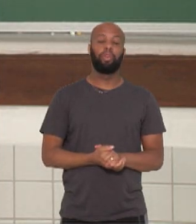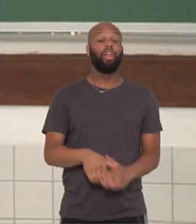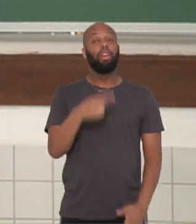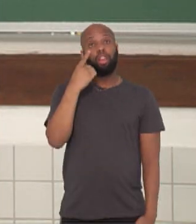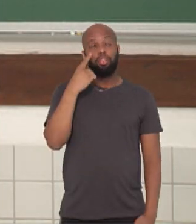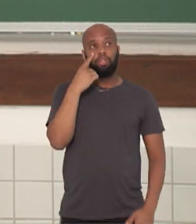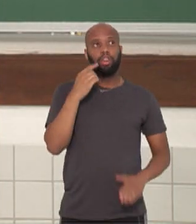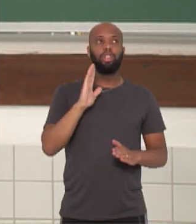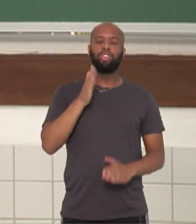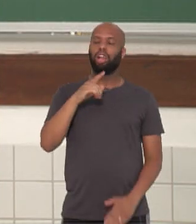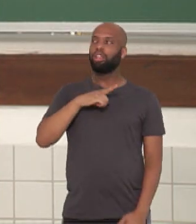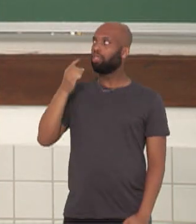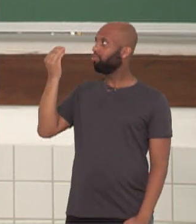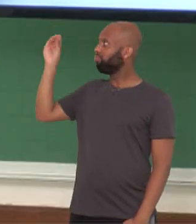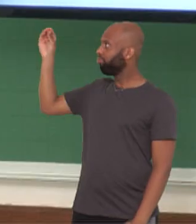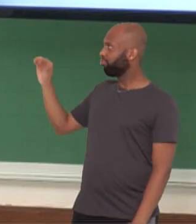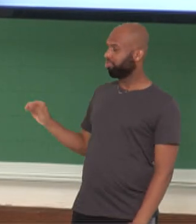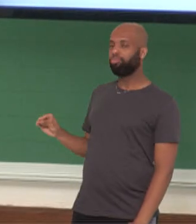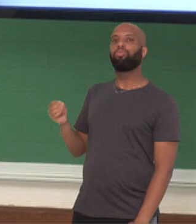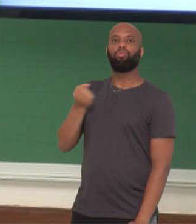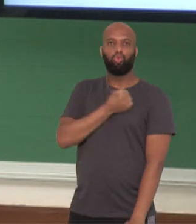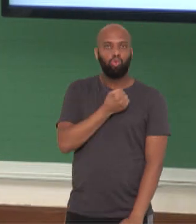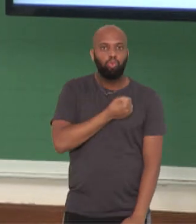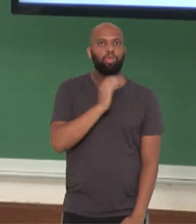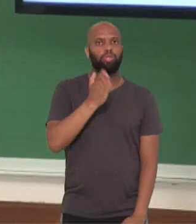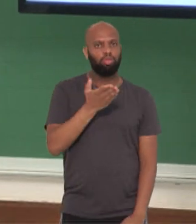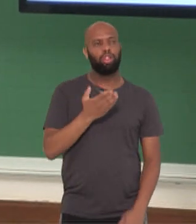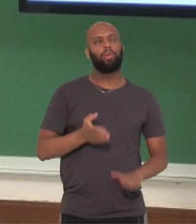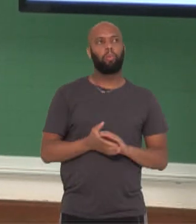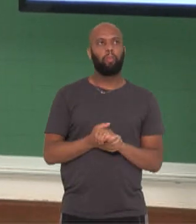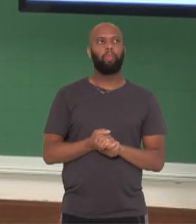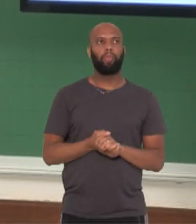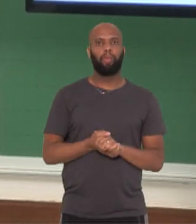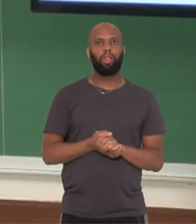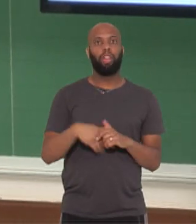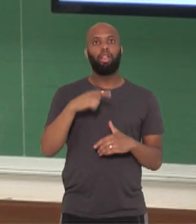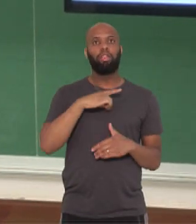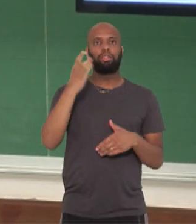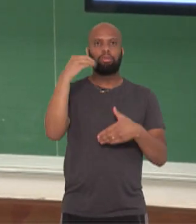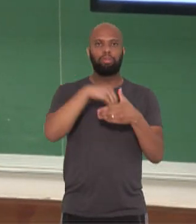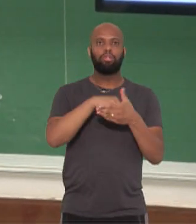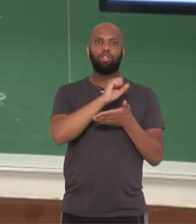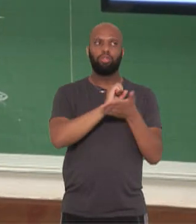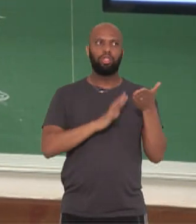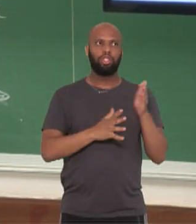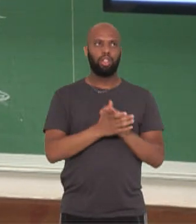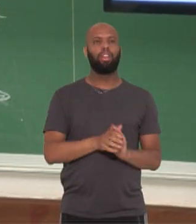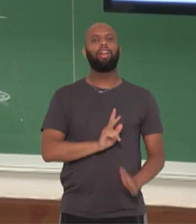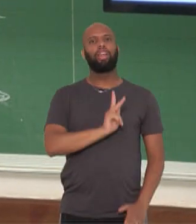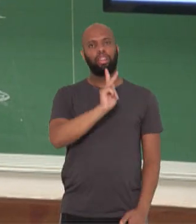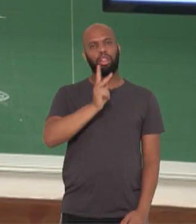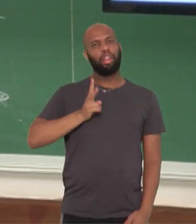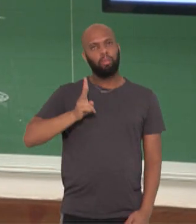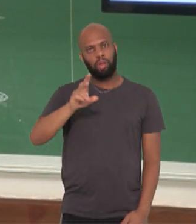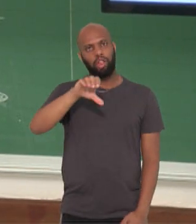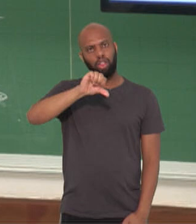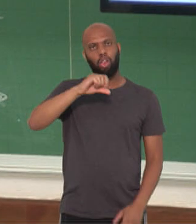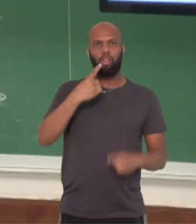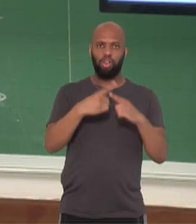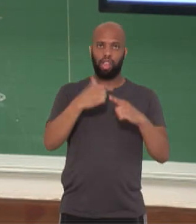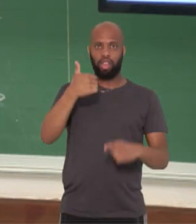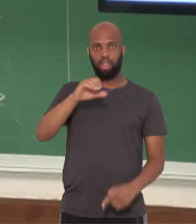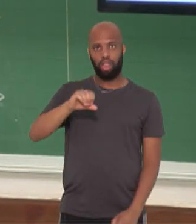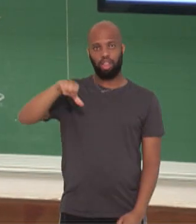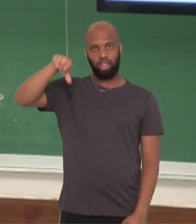aqui já tem os valores todos anotados que apareceram no exercício, constante eletrostática do vácuo, valor da